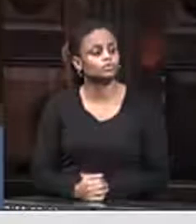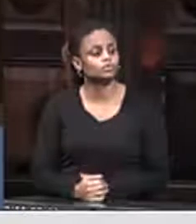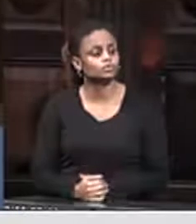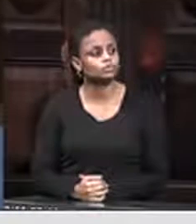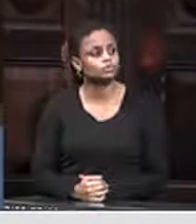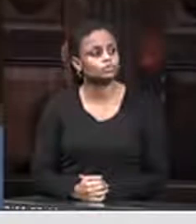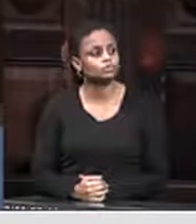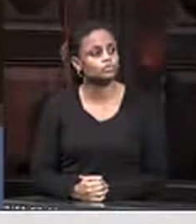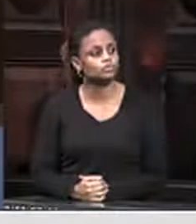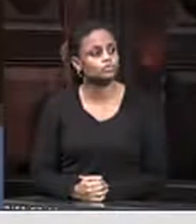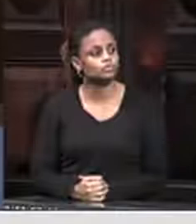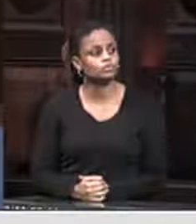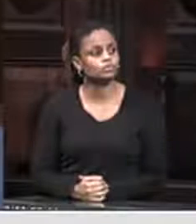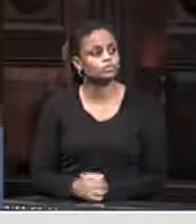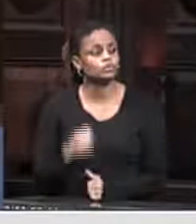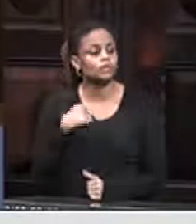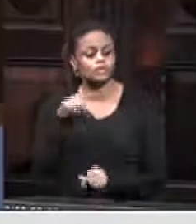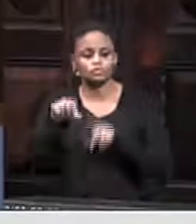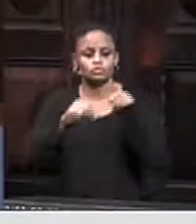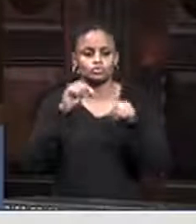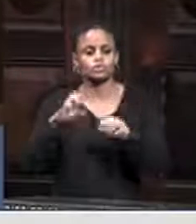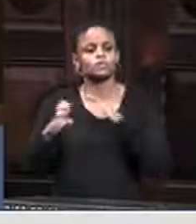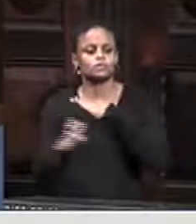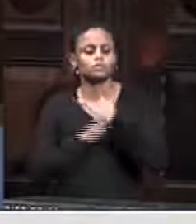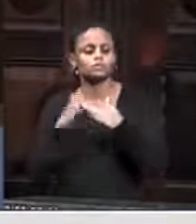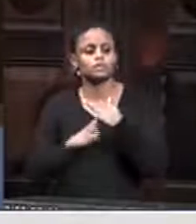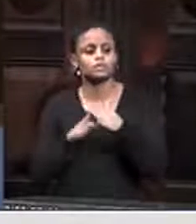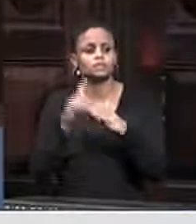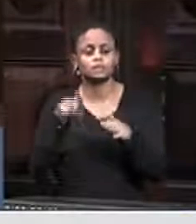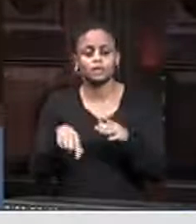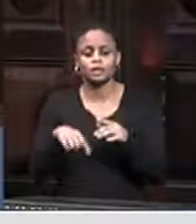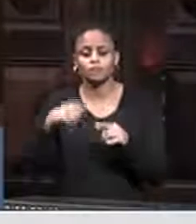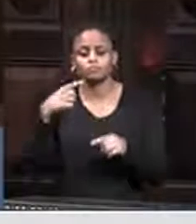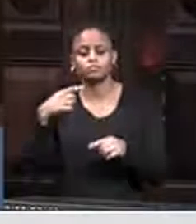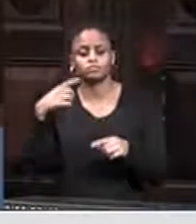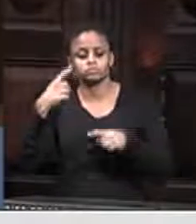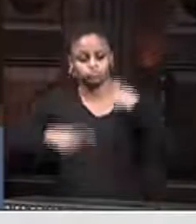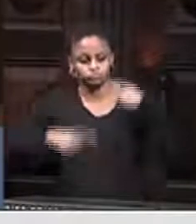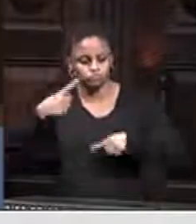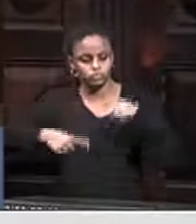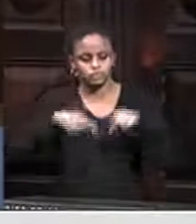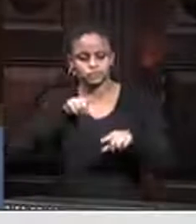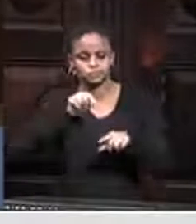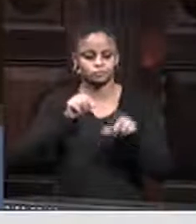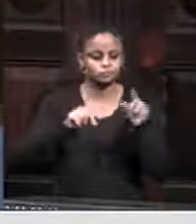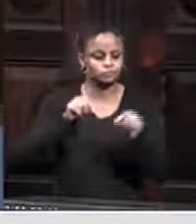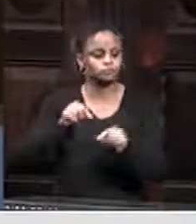dos casos, o critério da indicação política. E o critério da indicação política